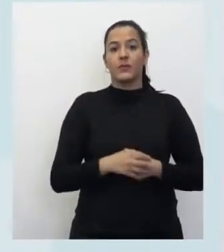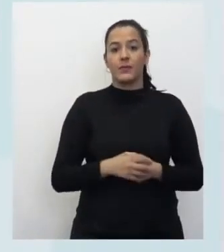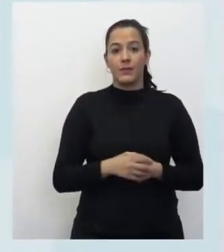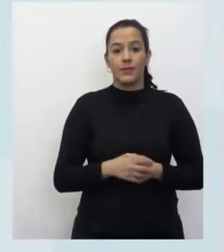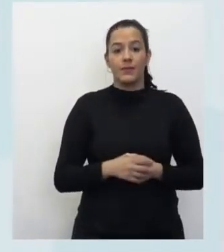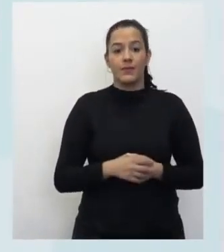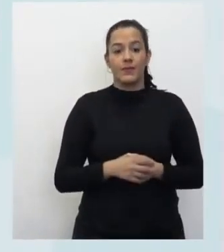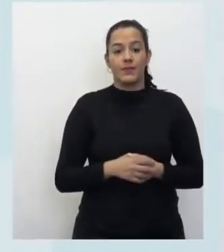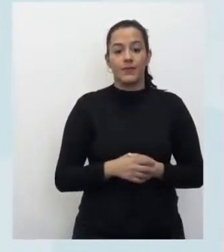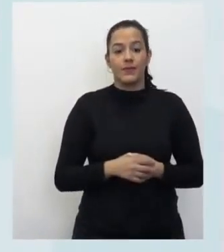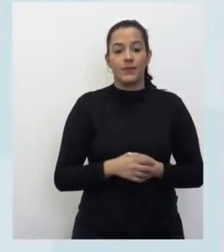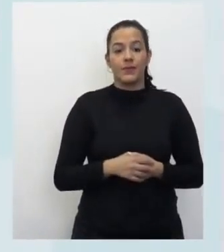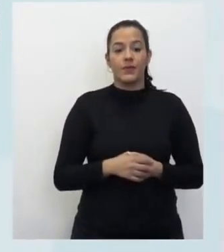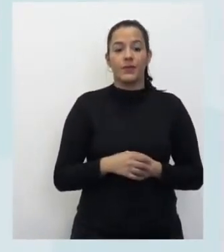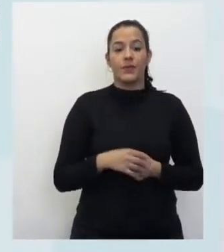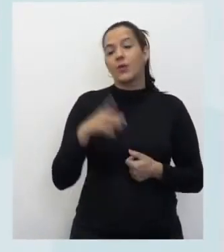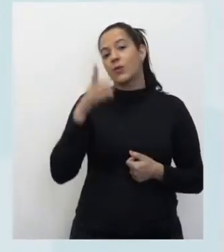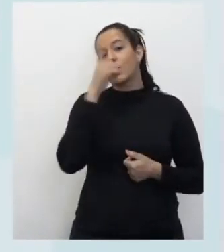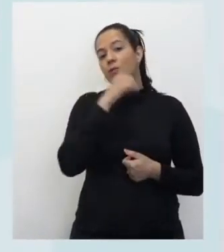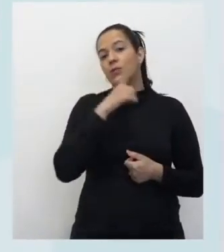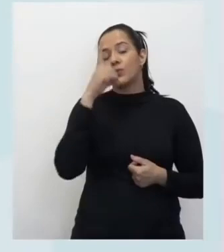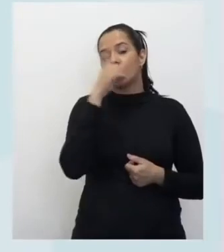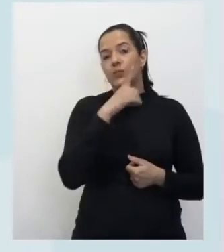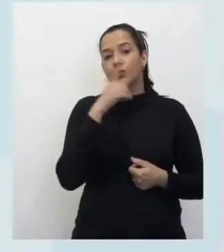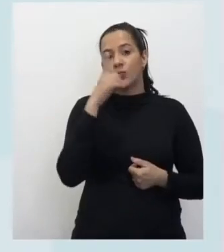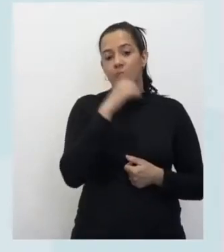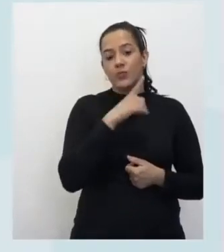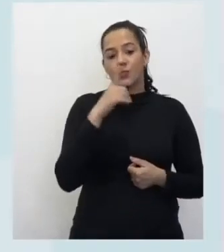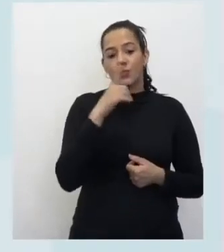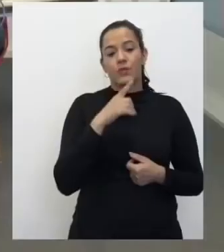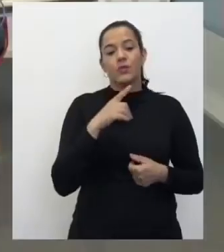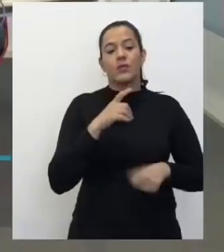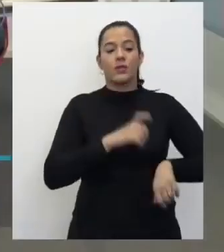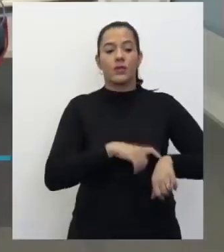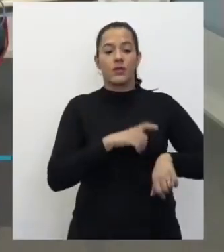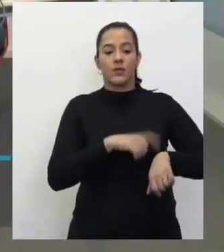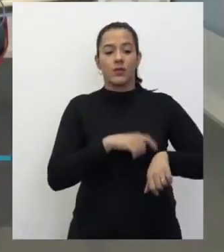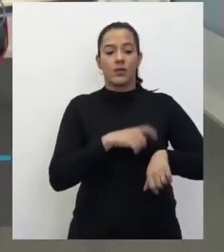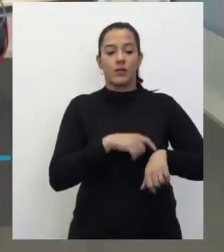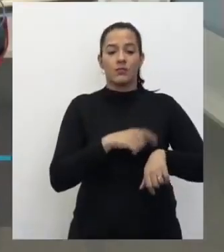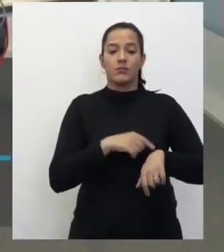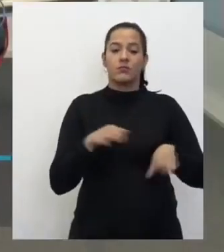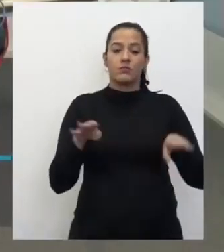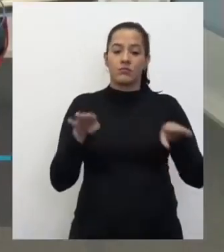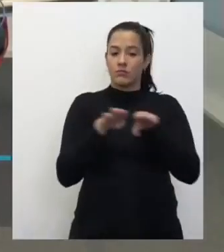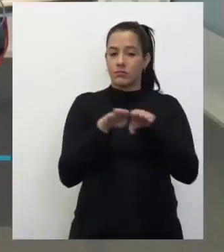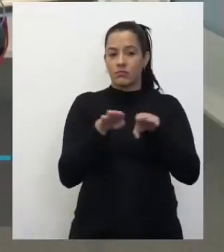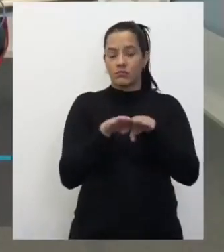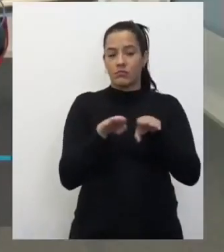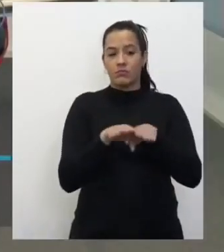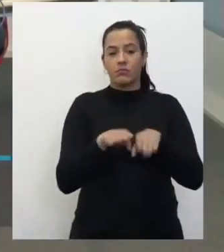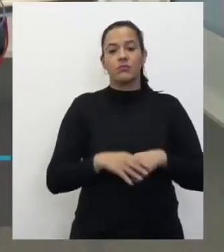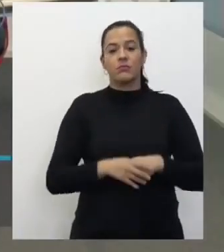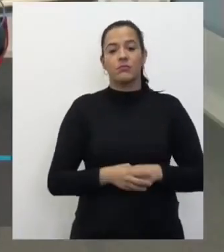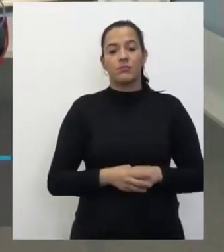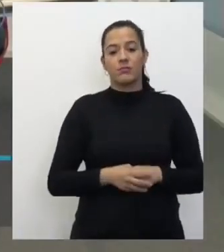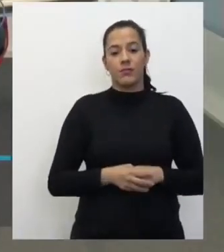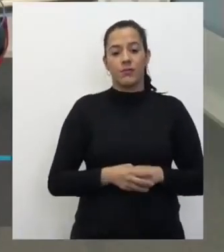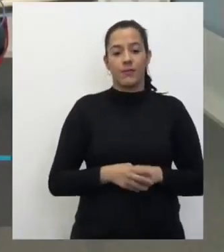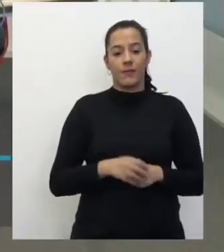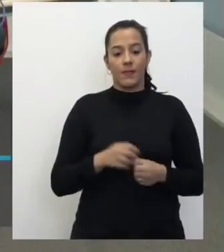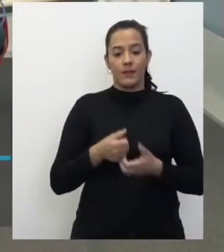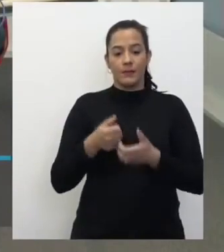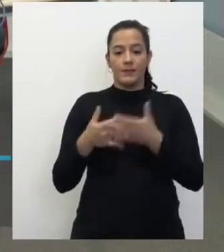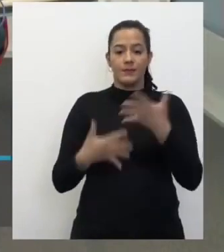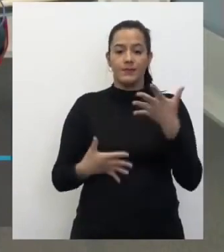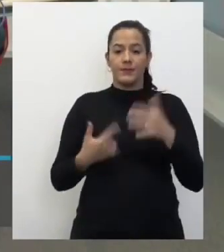outra. Aconteceu isso, Domingo Legal com a Hora do Faro. Eles entraram ao mesmo tempo. Aconteceu. E aí, gente, se o chat ainda estiver aberto, a